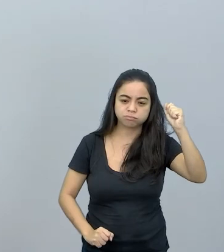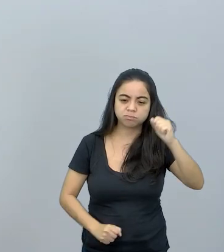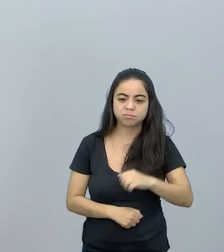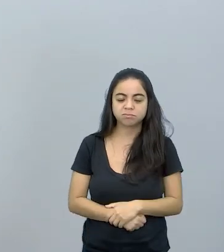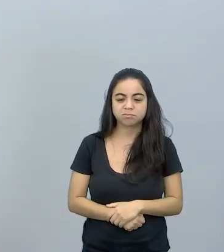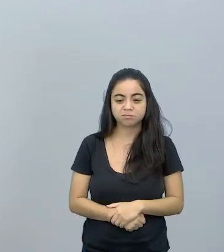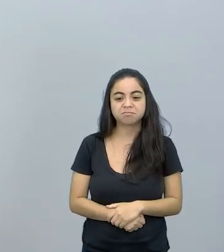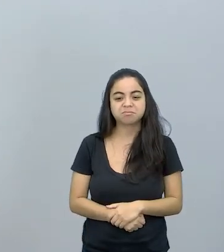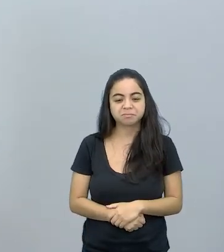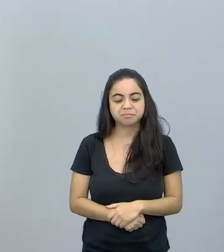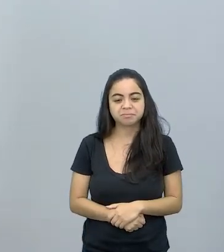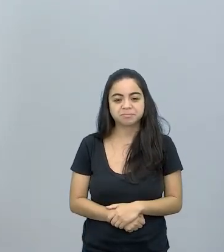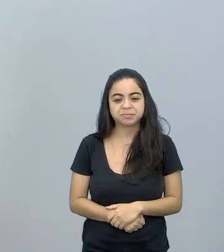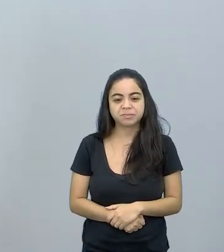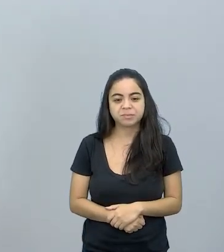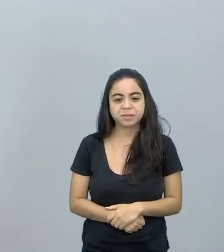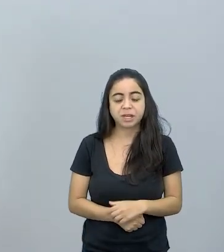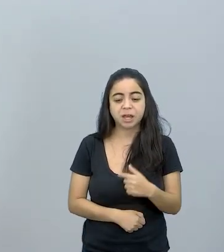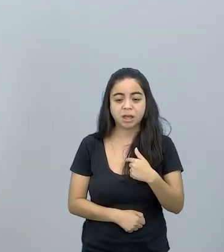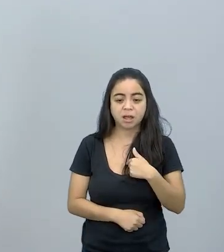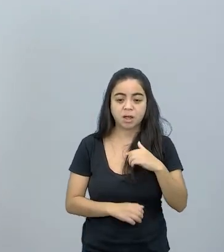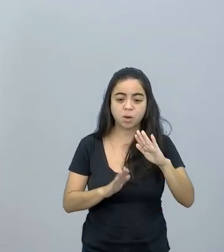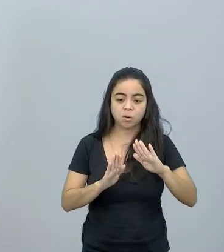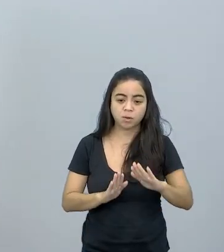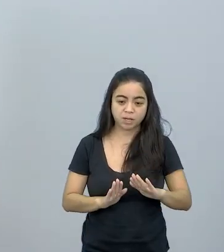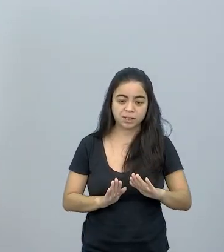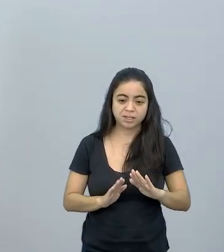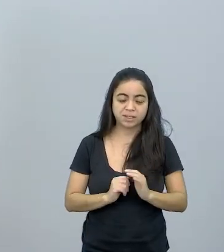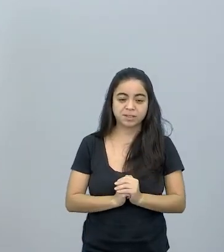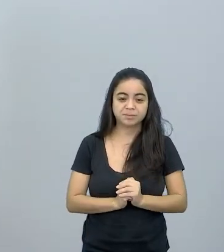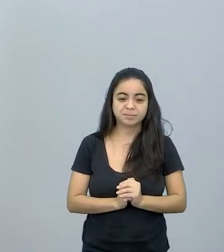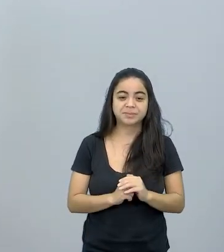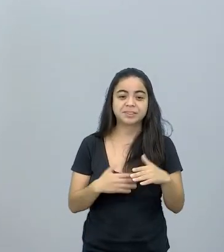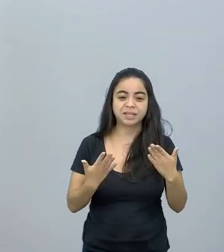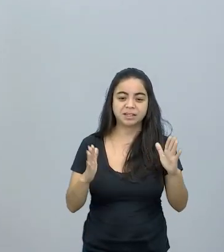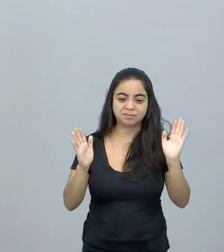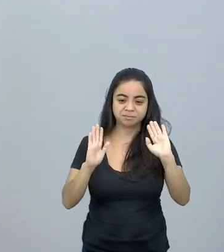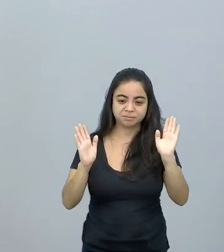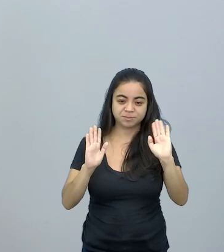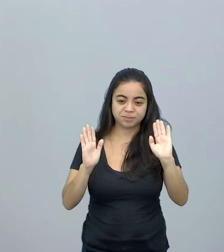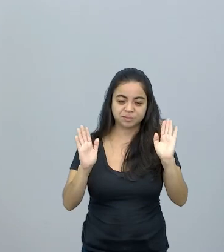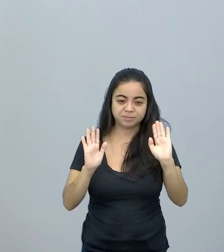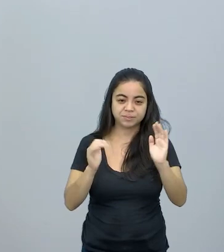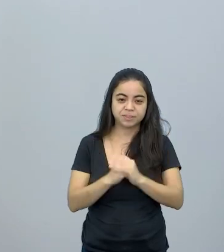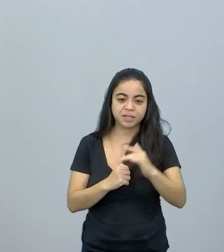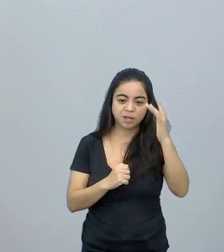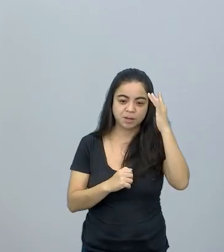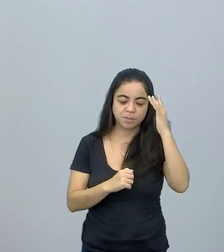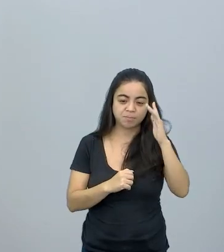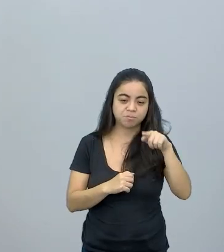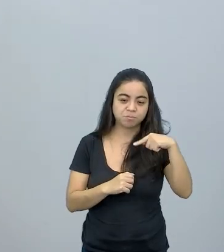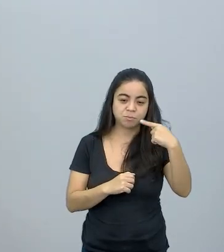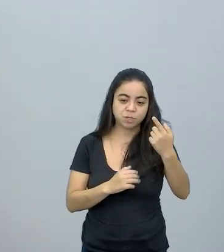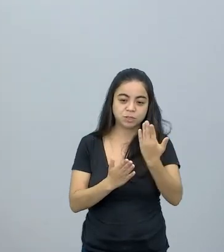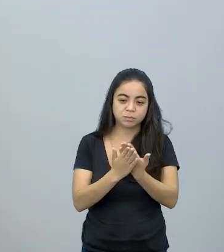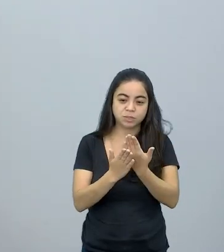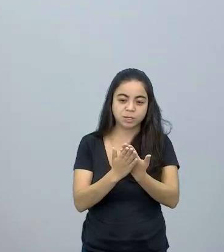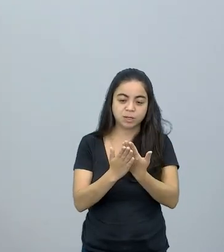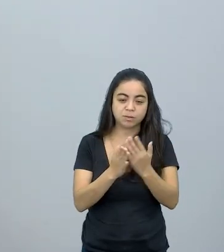certo, pessoal? Eu vou ficando por aqui e a gente se vê então na próxima aula, que é o